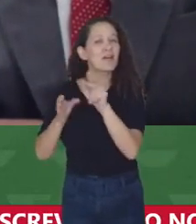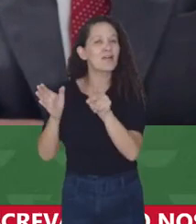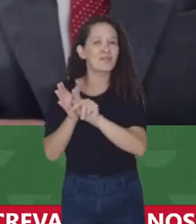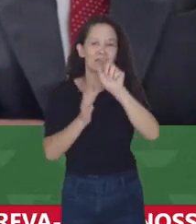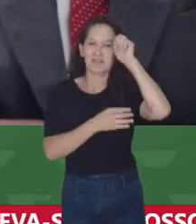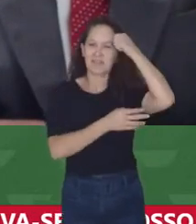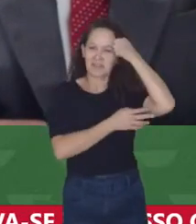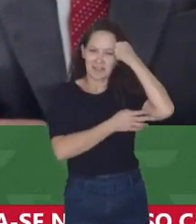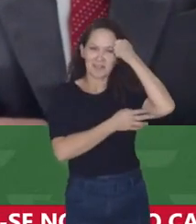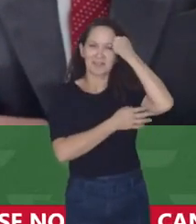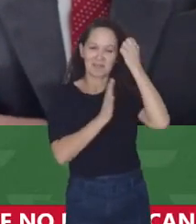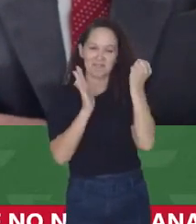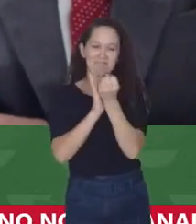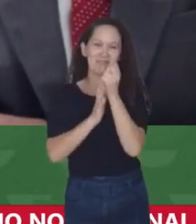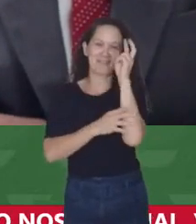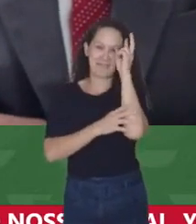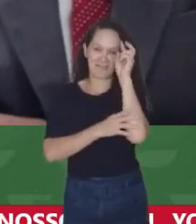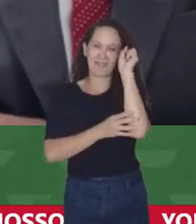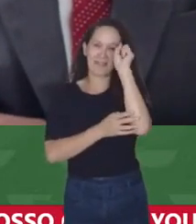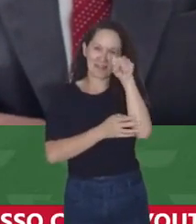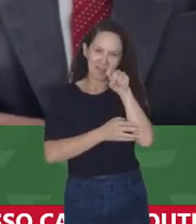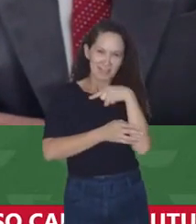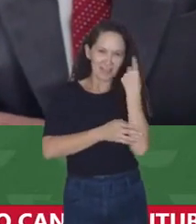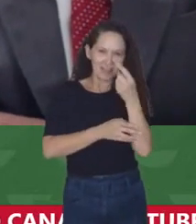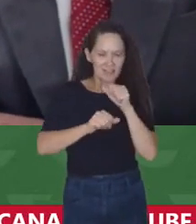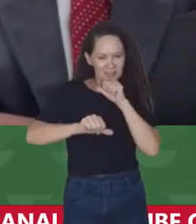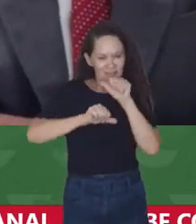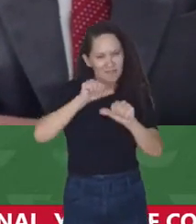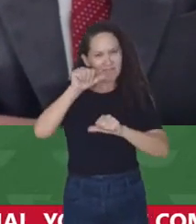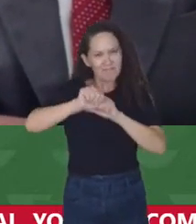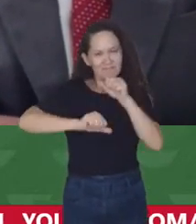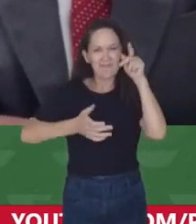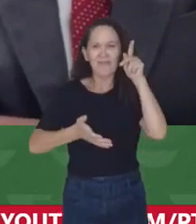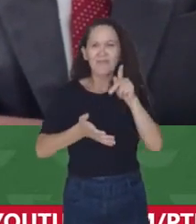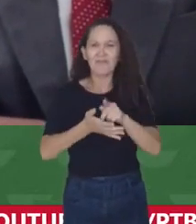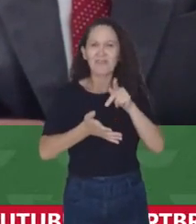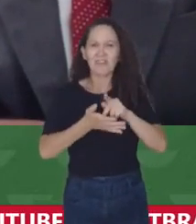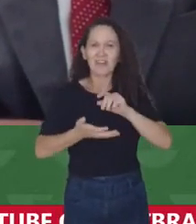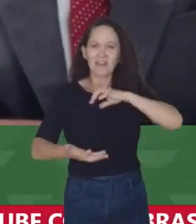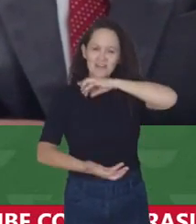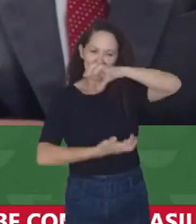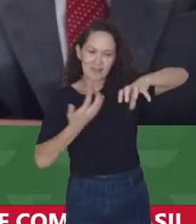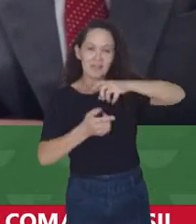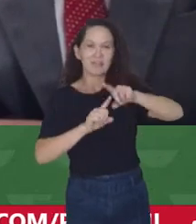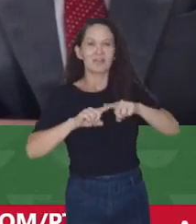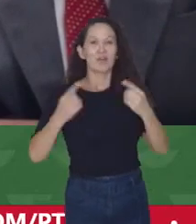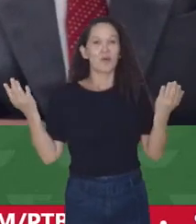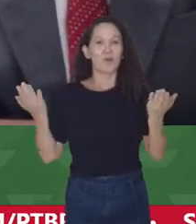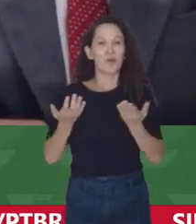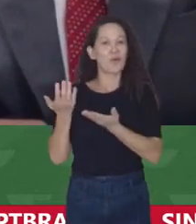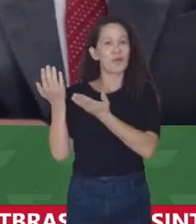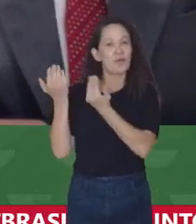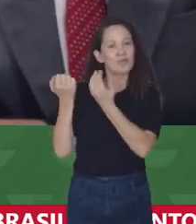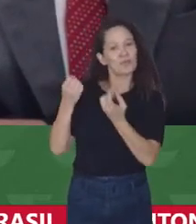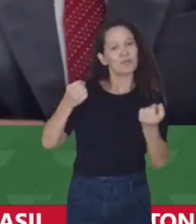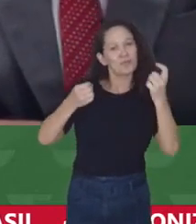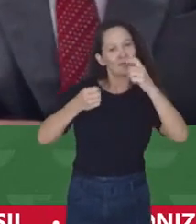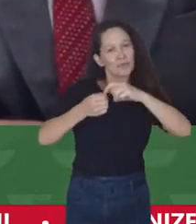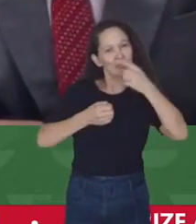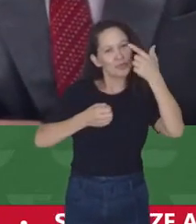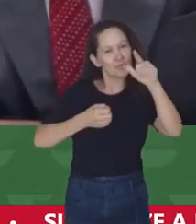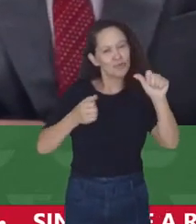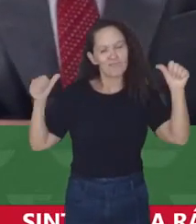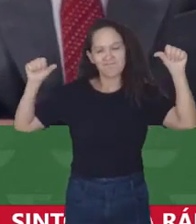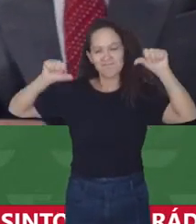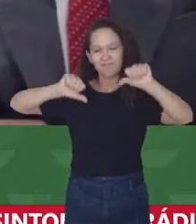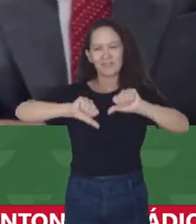negros e negras. Então fizemos uma verdadeira revolução. Mas hoje, essa juventude voltou a ser novamente a mais